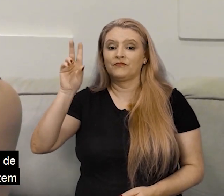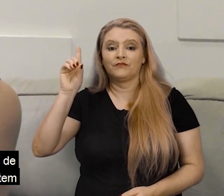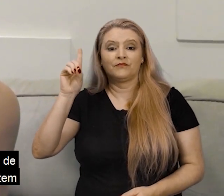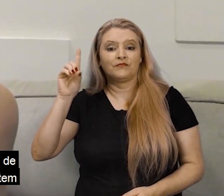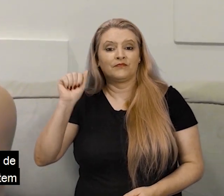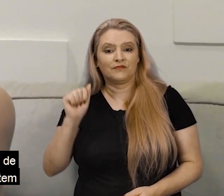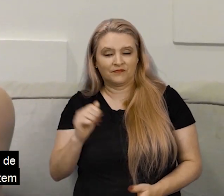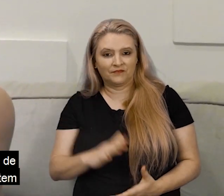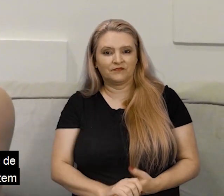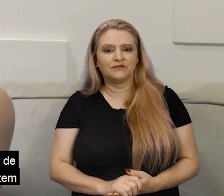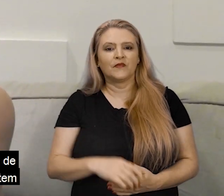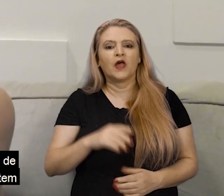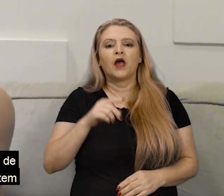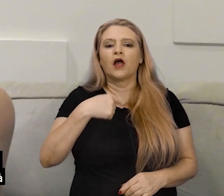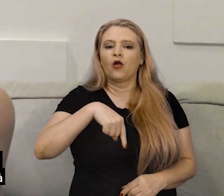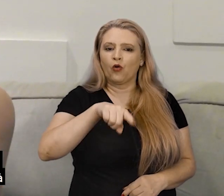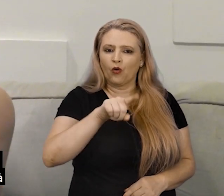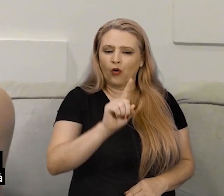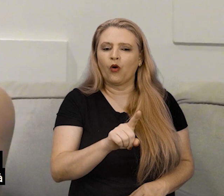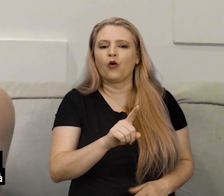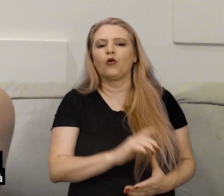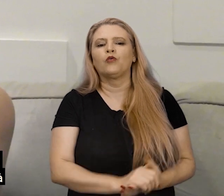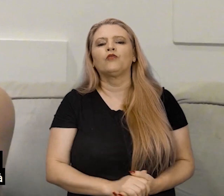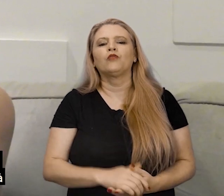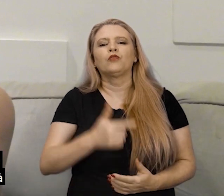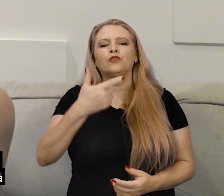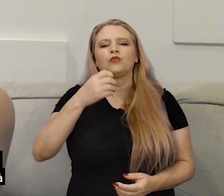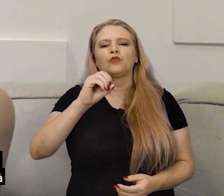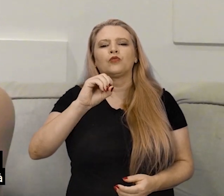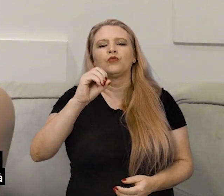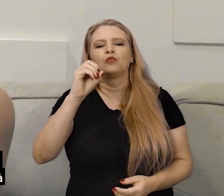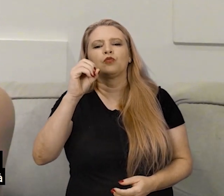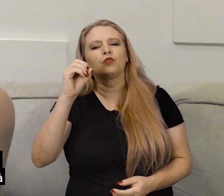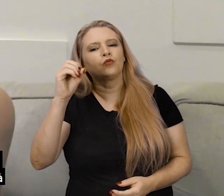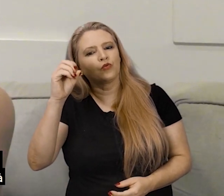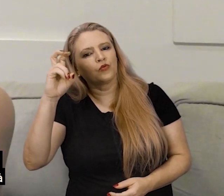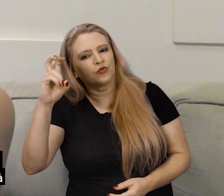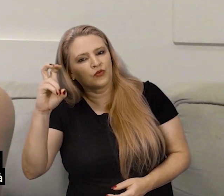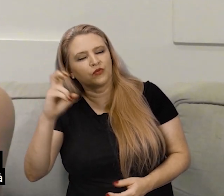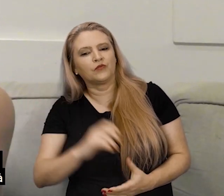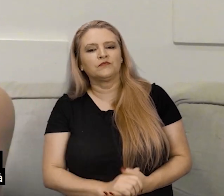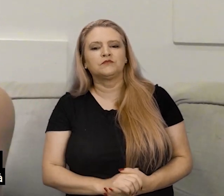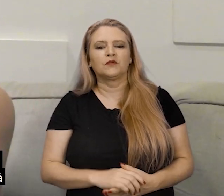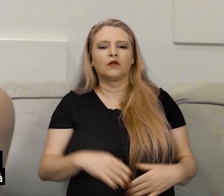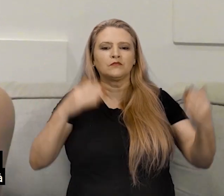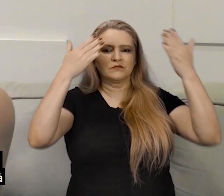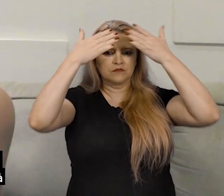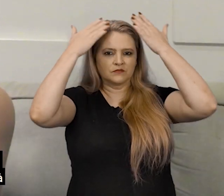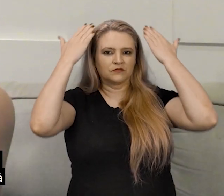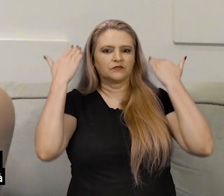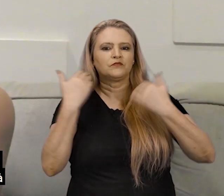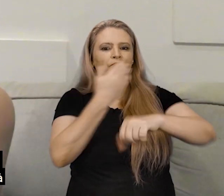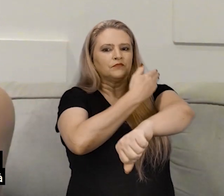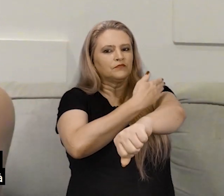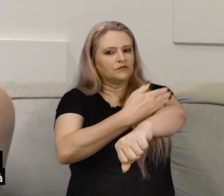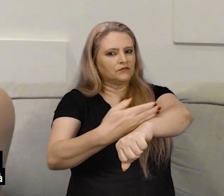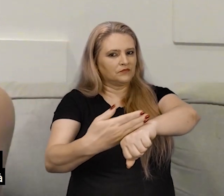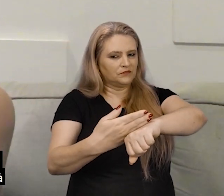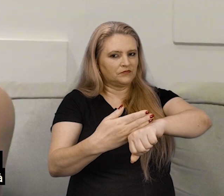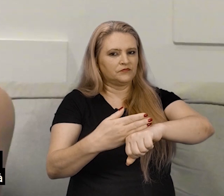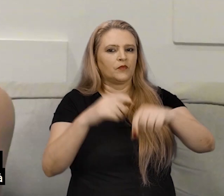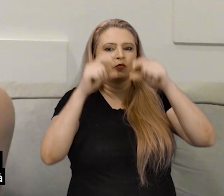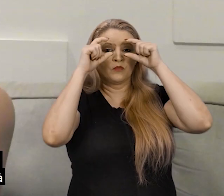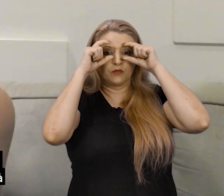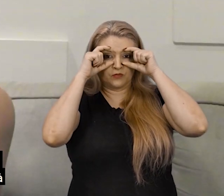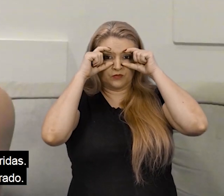desde 2005. Fernanda tem pele branca, cabelos pretos ondulados, usa óculos, veste uma camisa regata